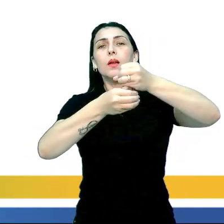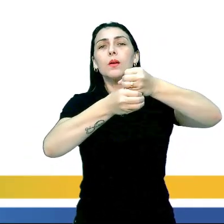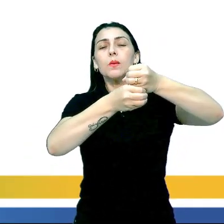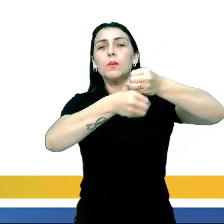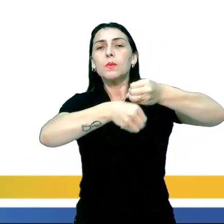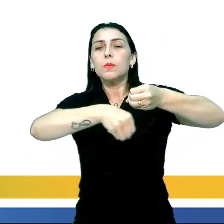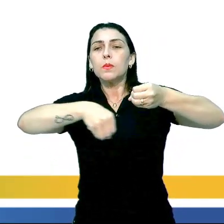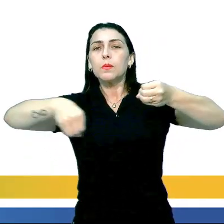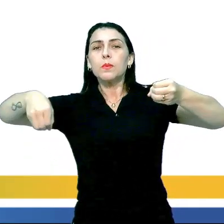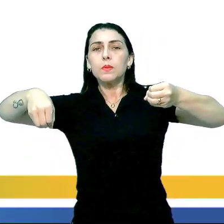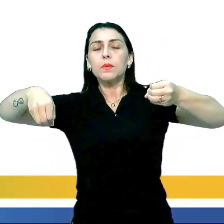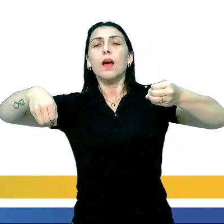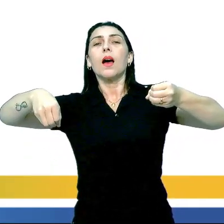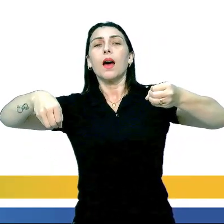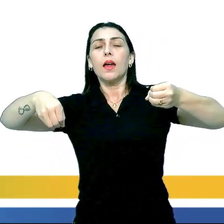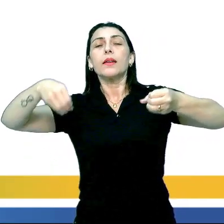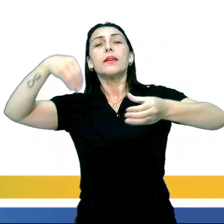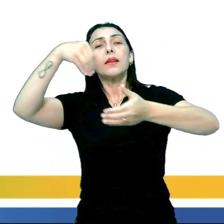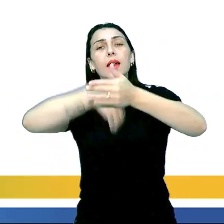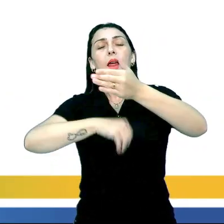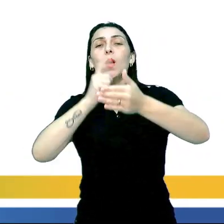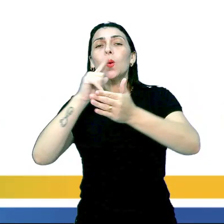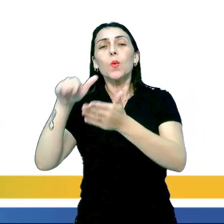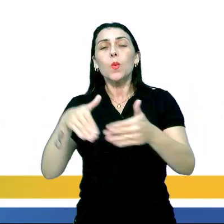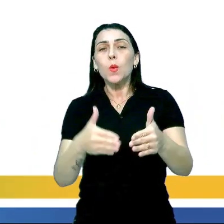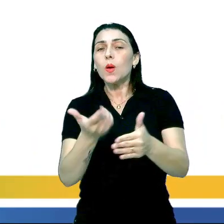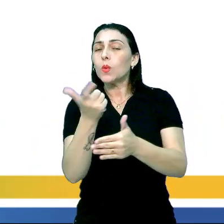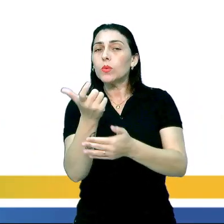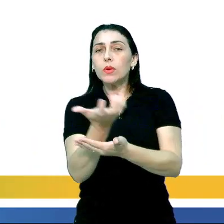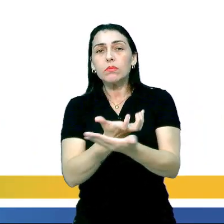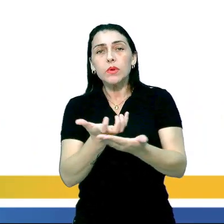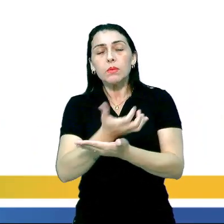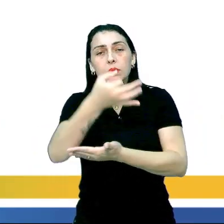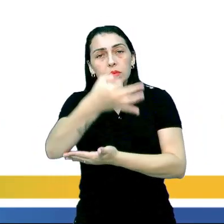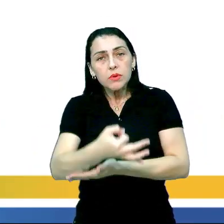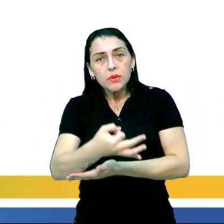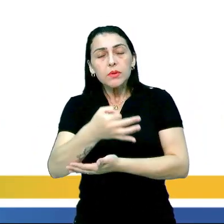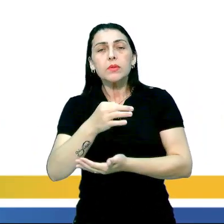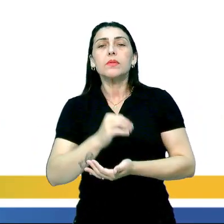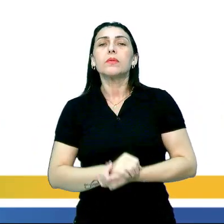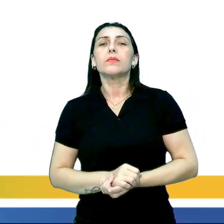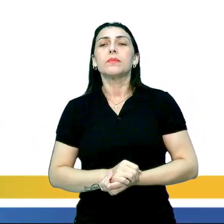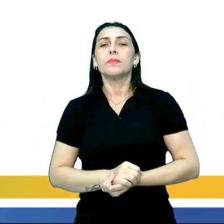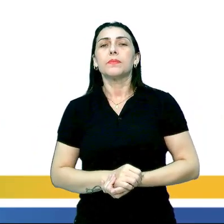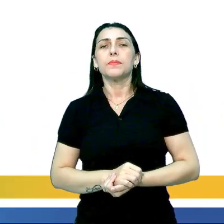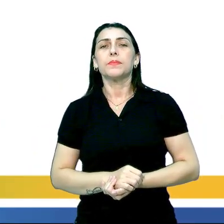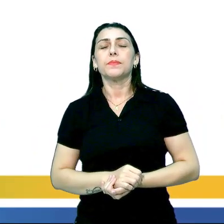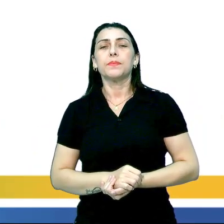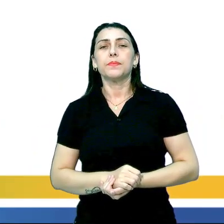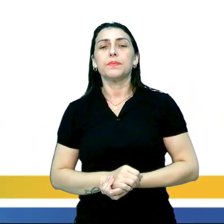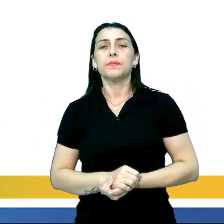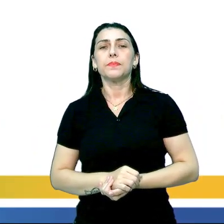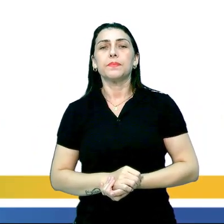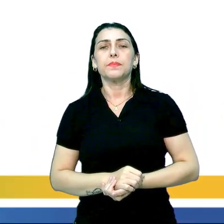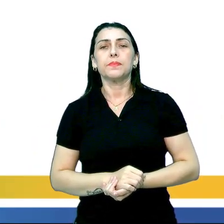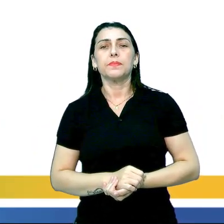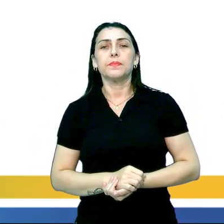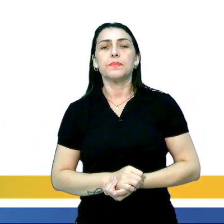sendo despejada nesse curso de água sem o devido tratamento, conforme vocês podem ver na